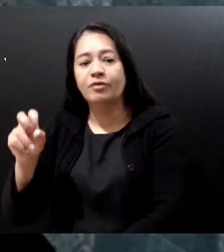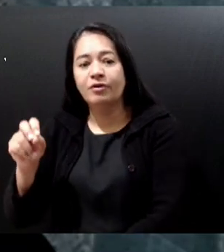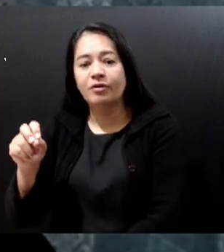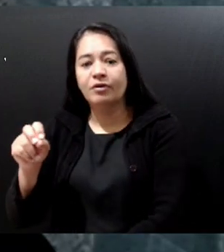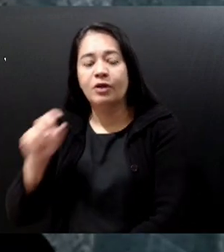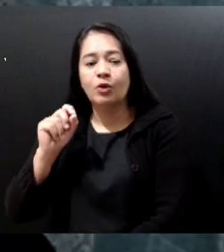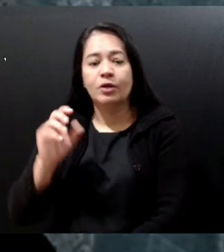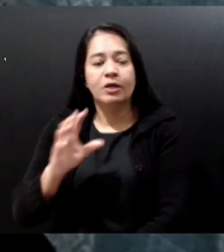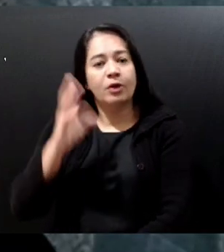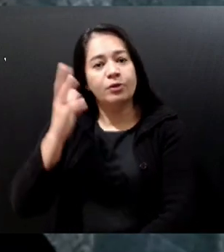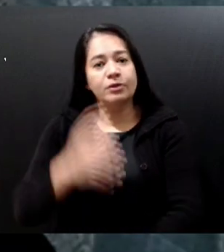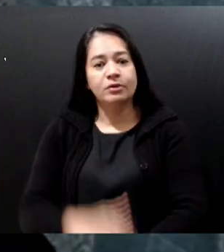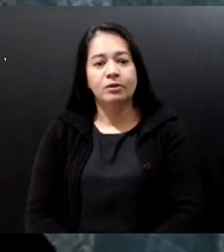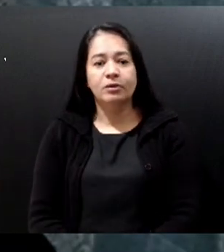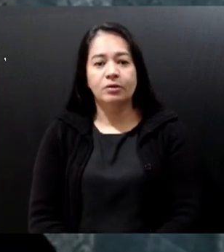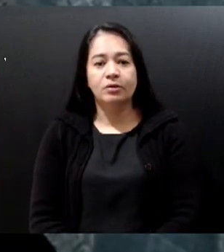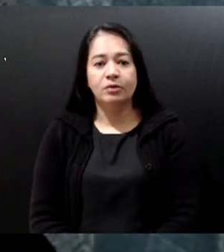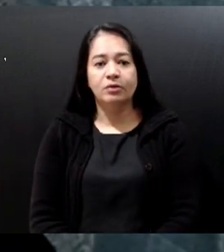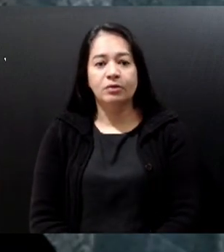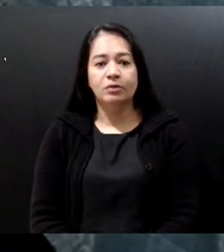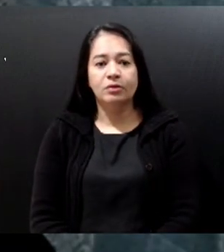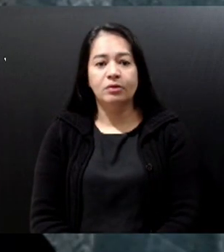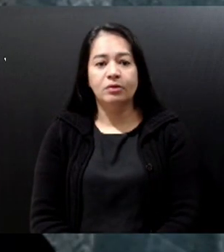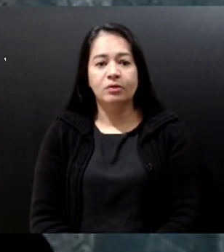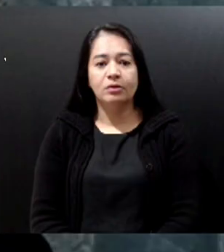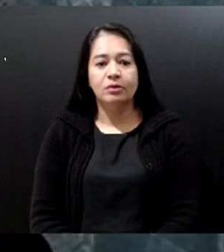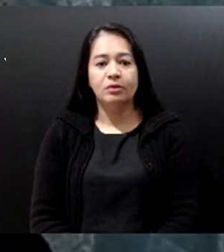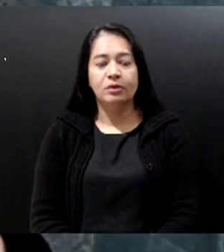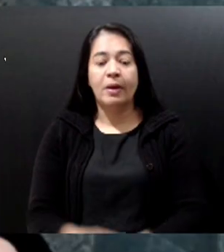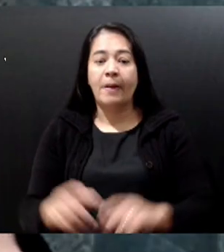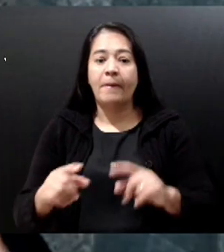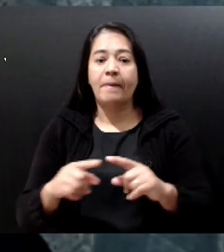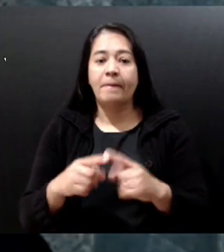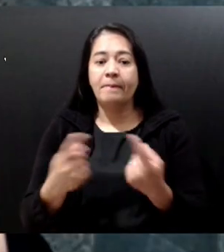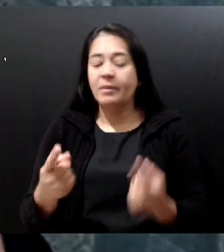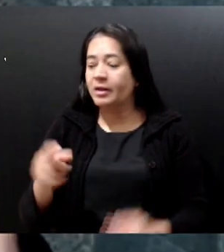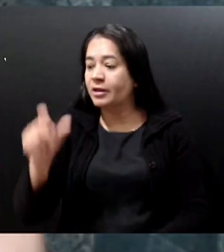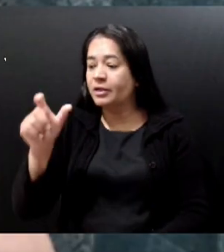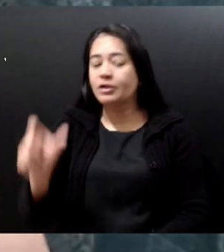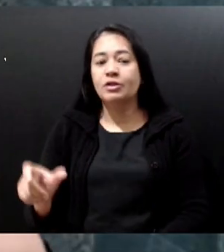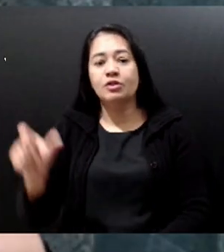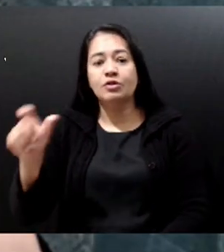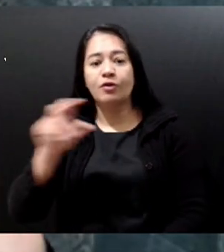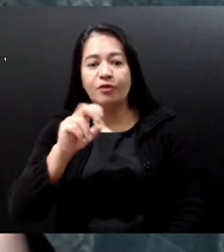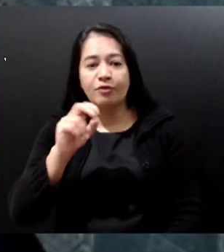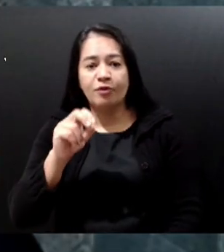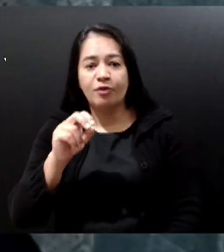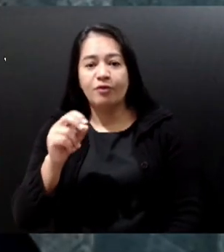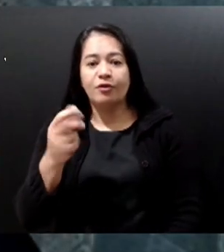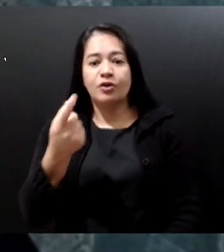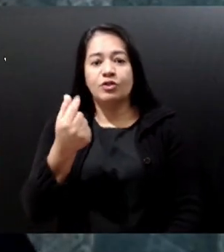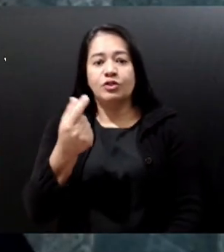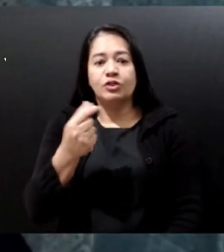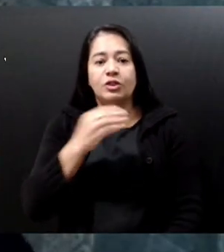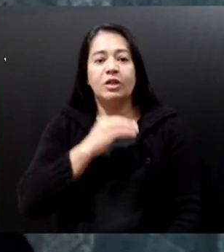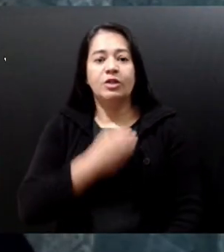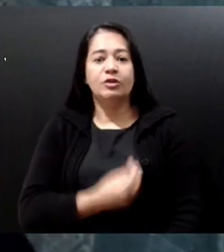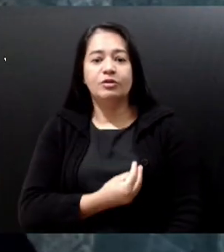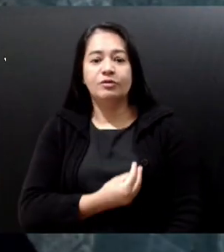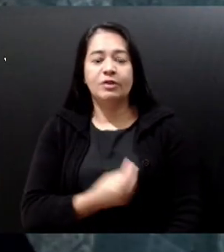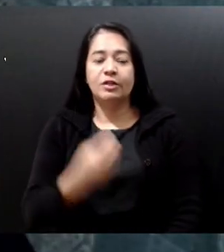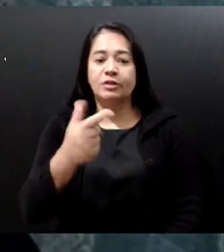subsistência. A justiça entendeu que, em virtude da necessidade dessa